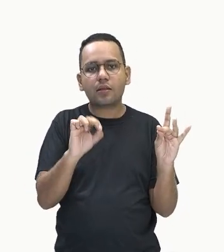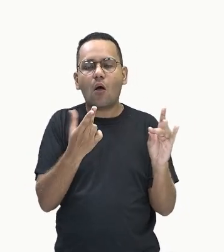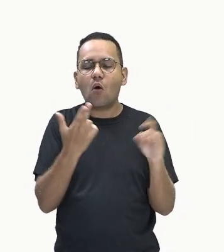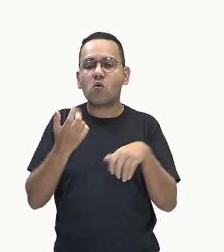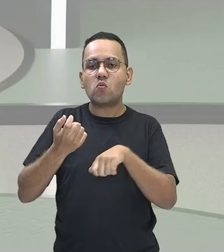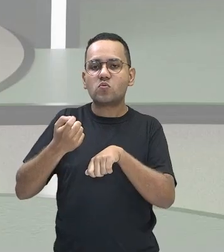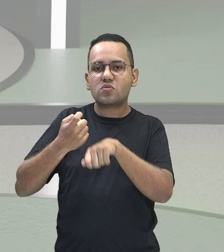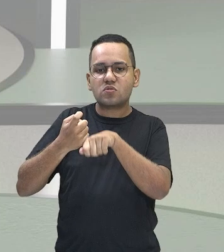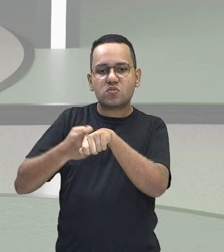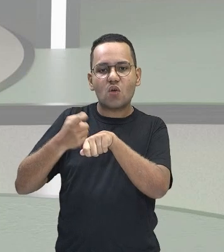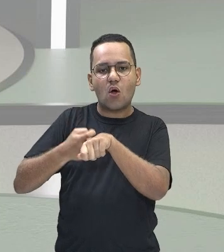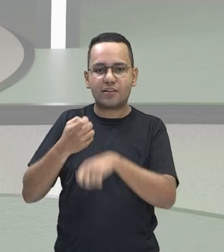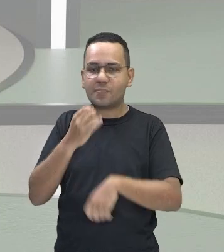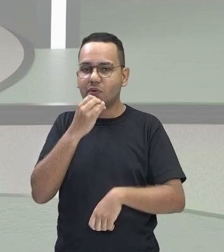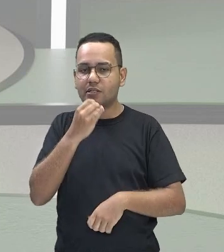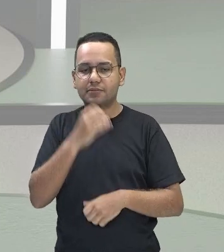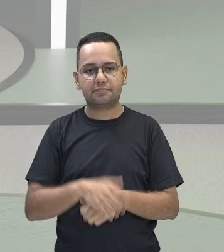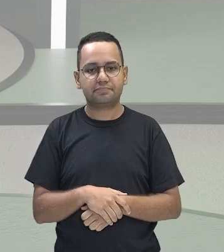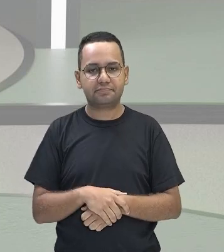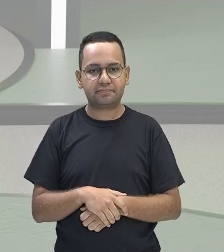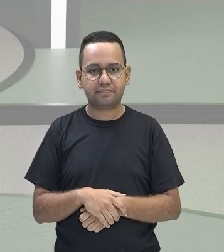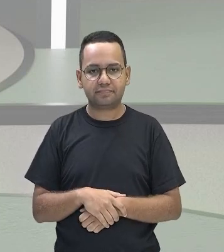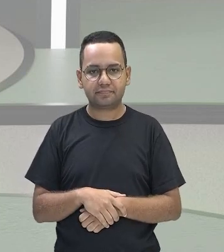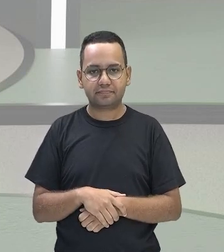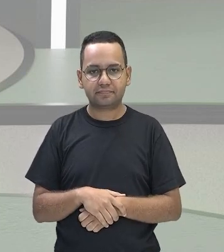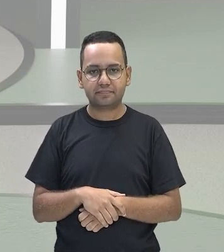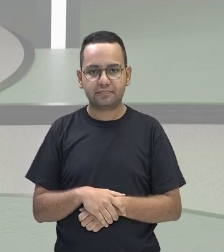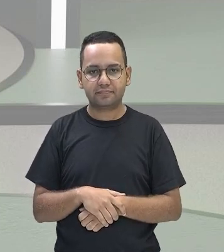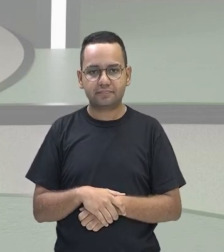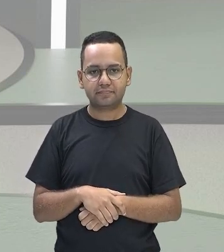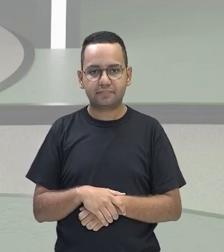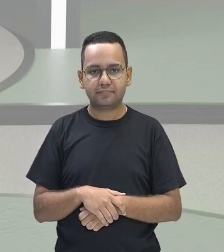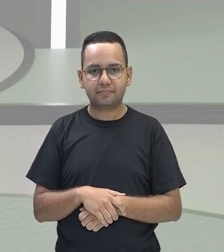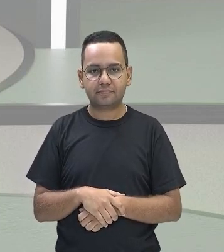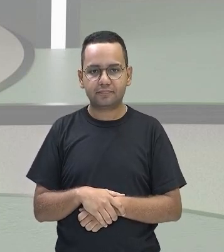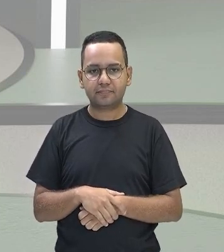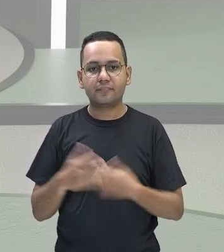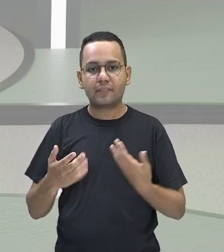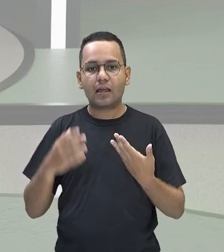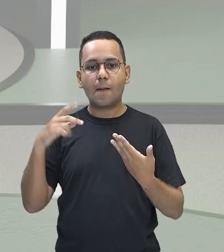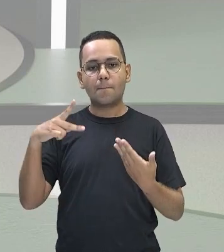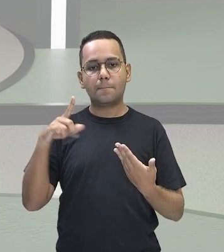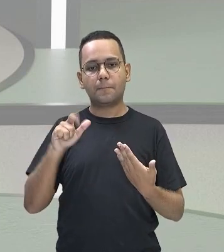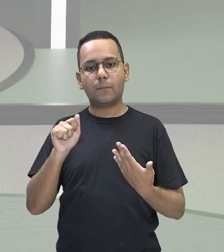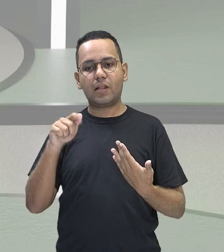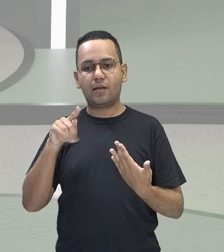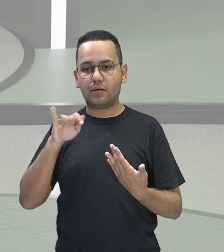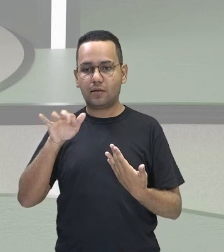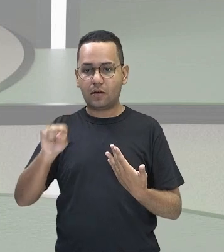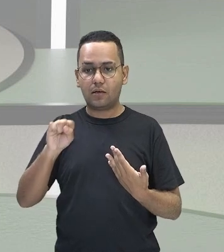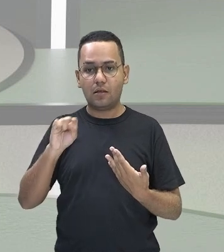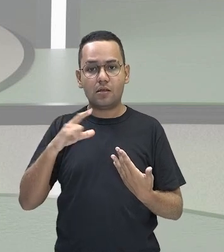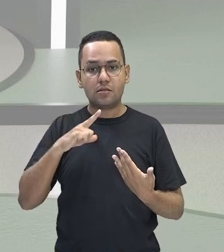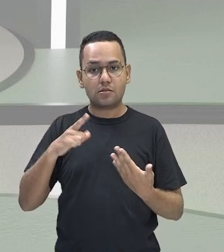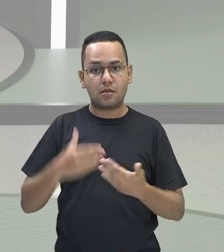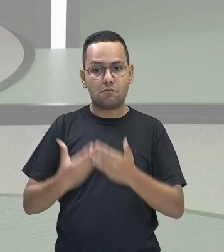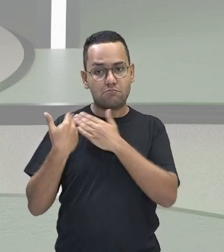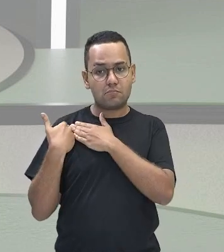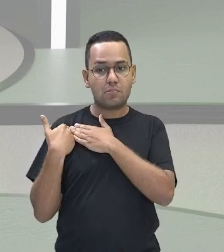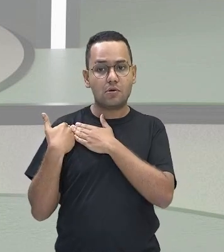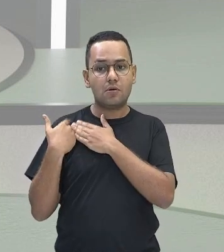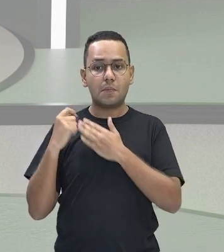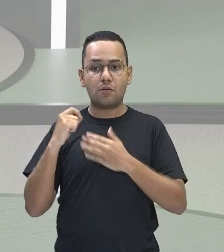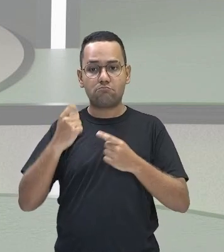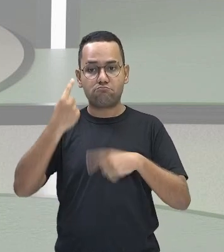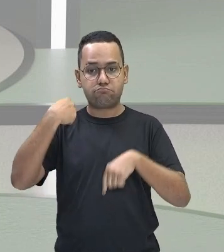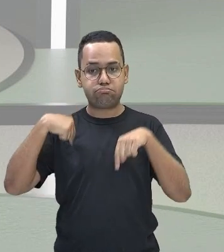sólida do sangue. Os elementos figurados do sangue são as plaquetas, que têm função muito importante na coagulação sanguínea,